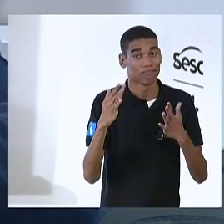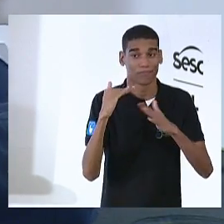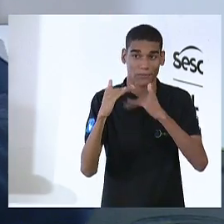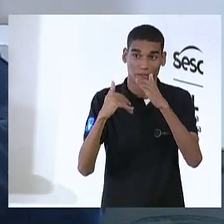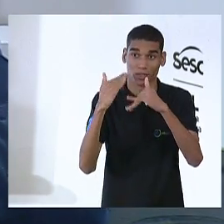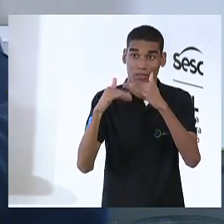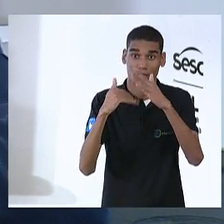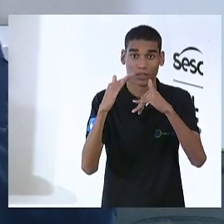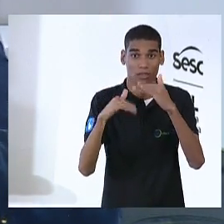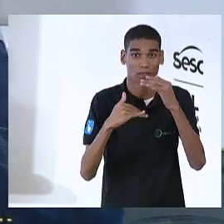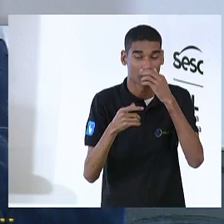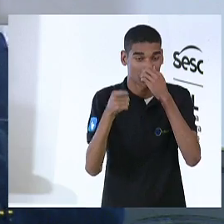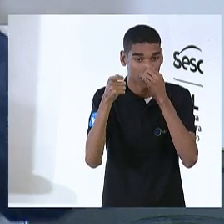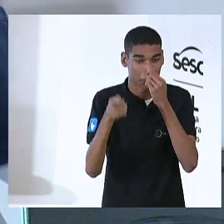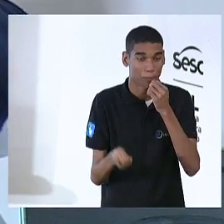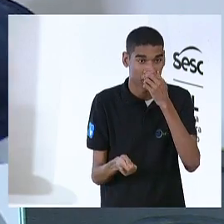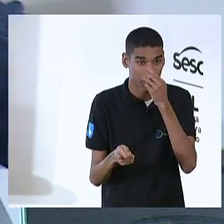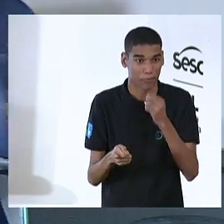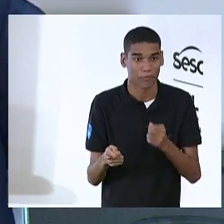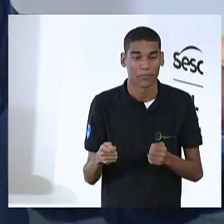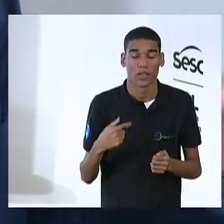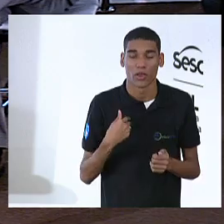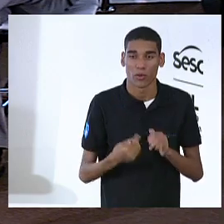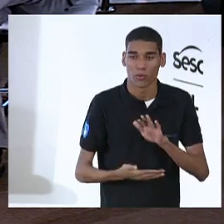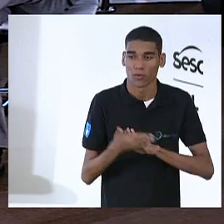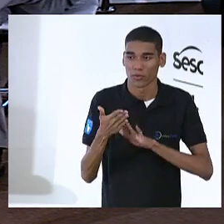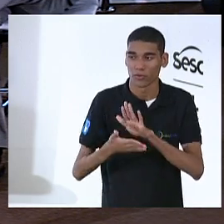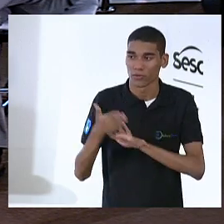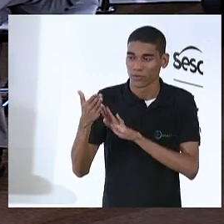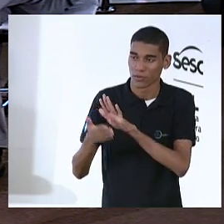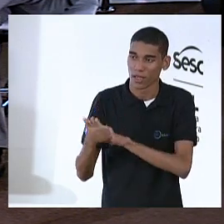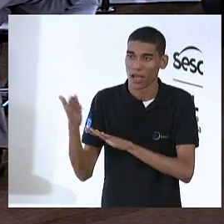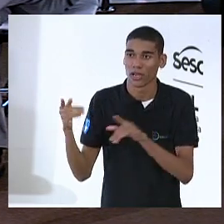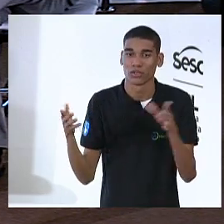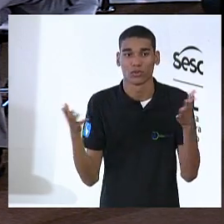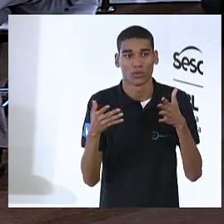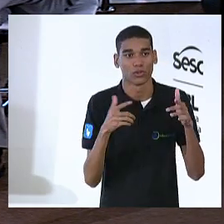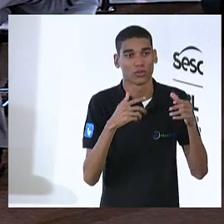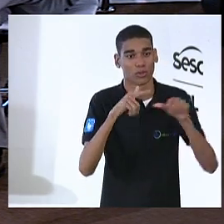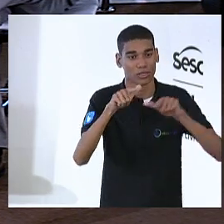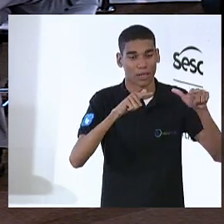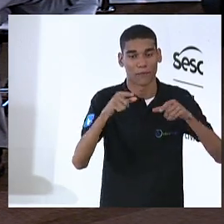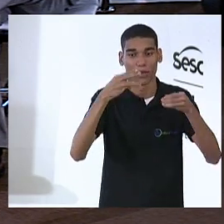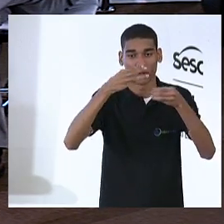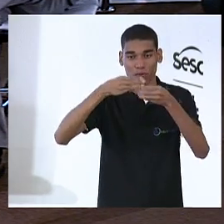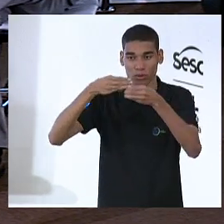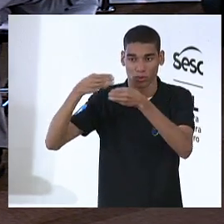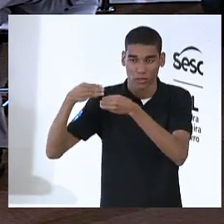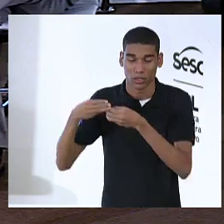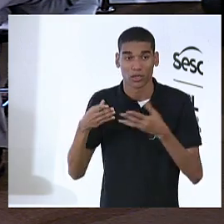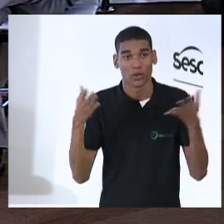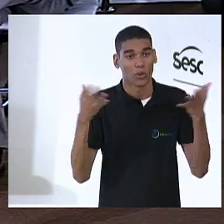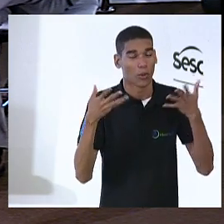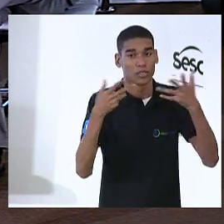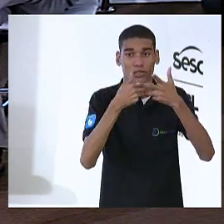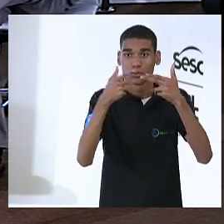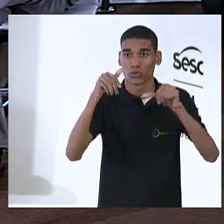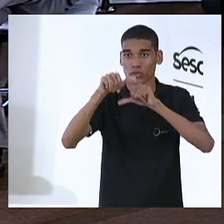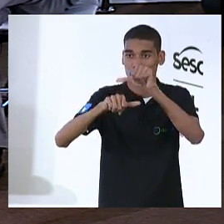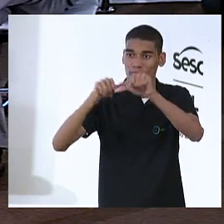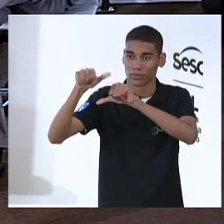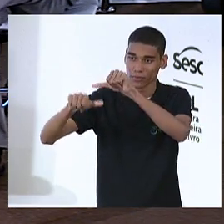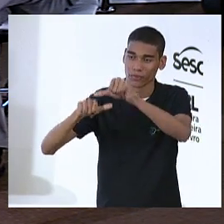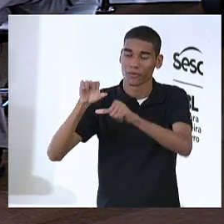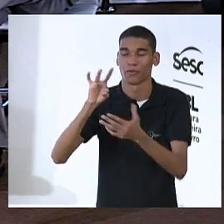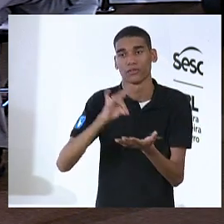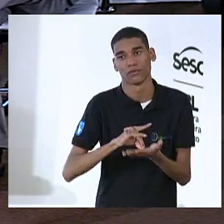são extremamente sólidos. Eu viajo muito pelo interior, trabalho com municípios. Olha, as coisas estão se transformando e transformando profundamente,